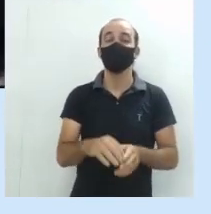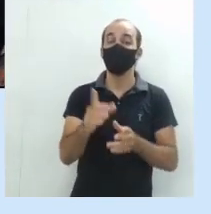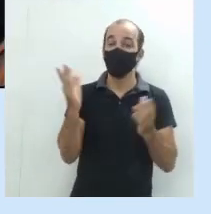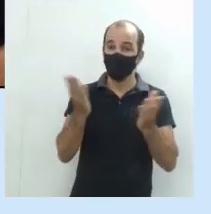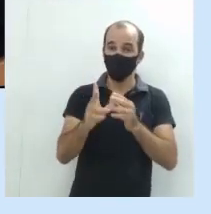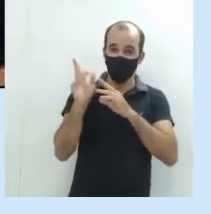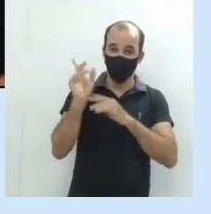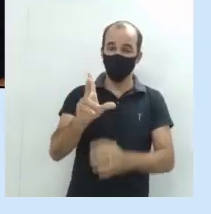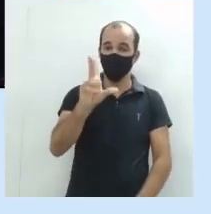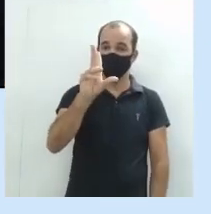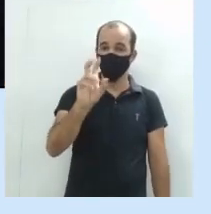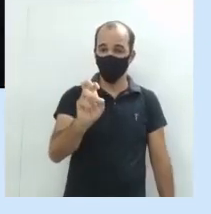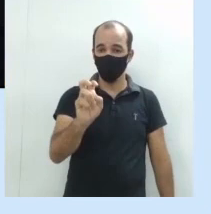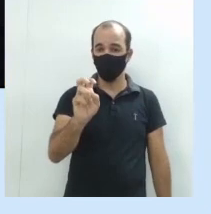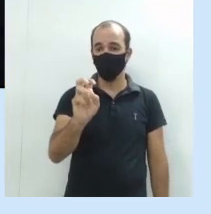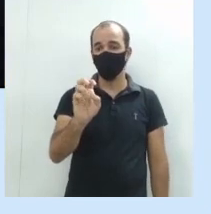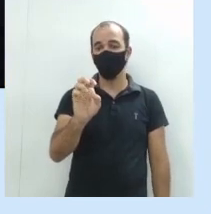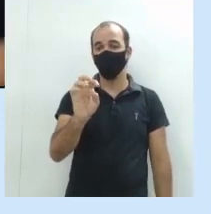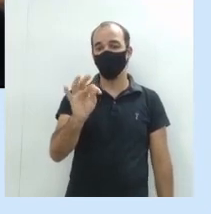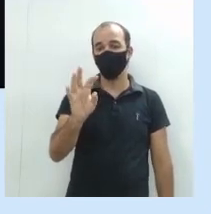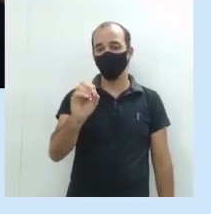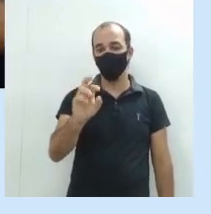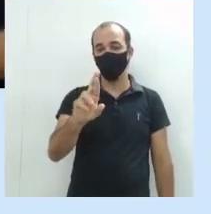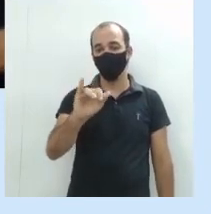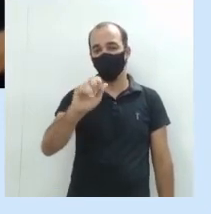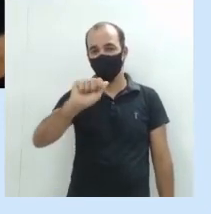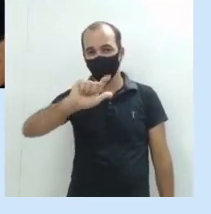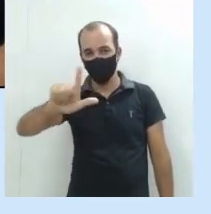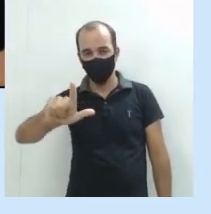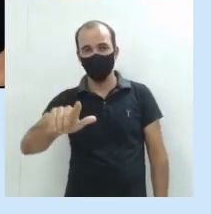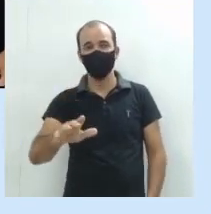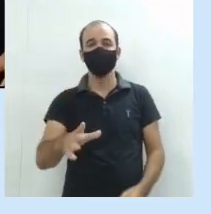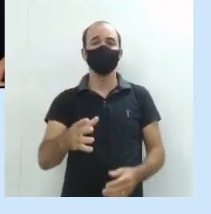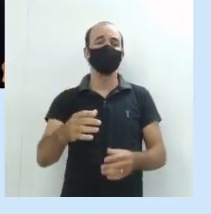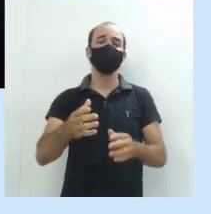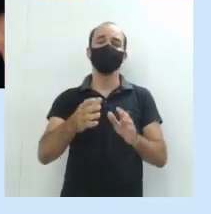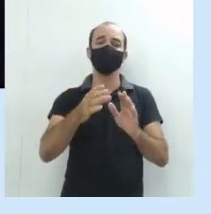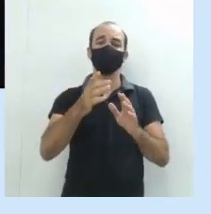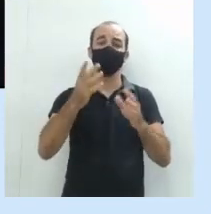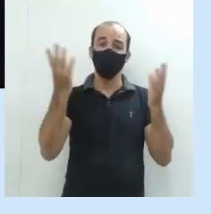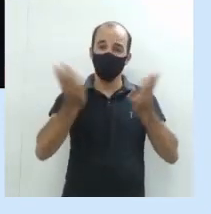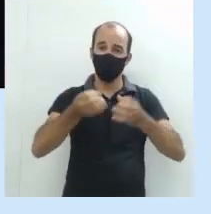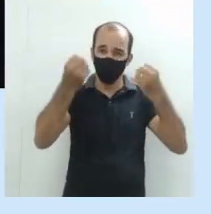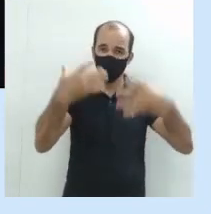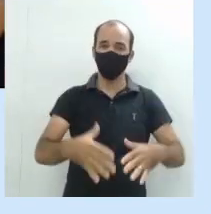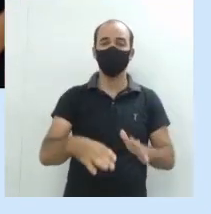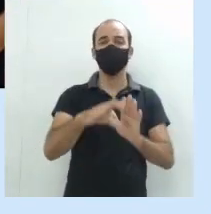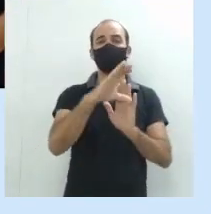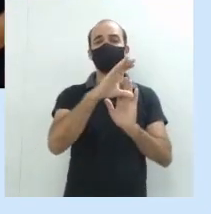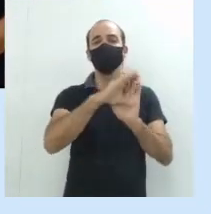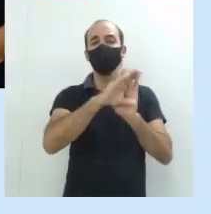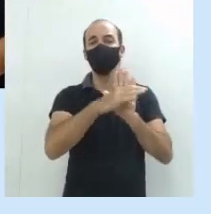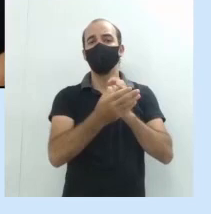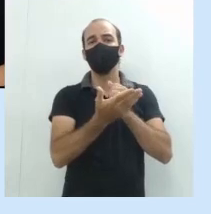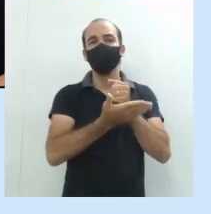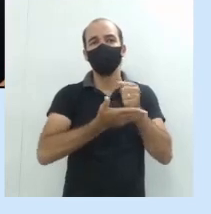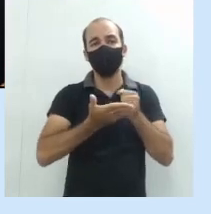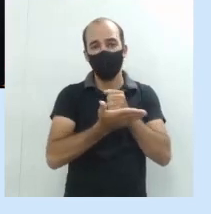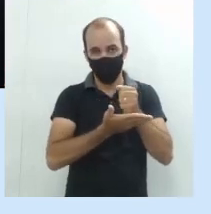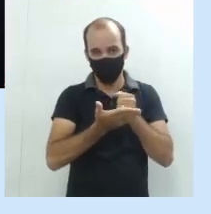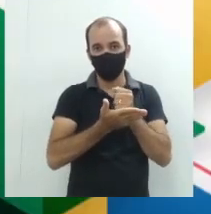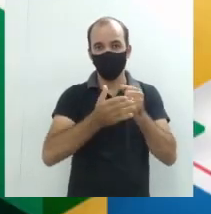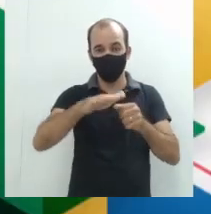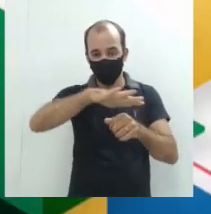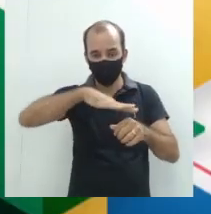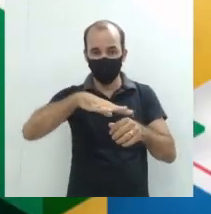vetorial. Um dos primeiros conceitos básicos, os conceitos pilares da cinemática